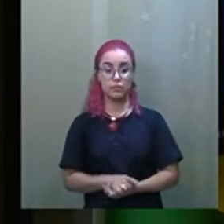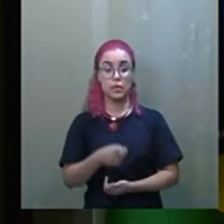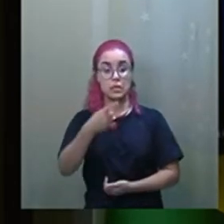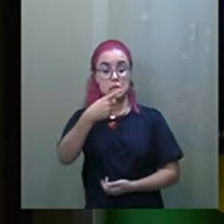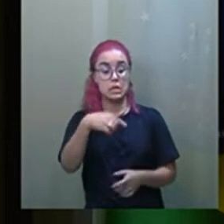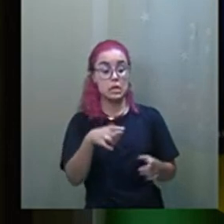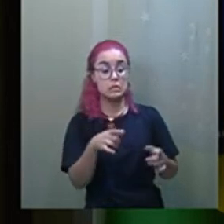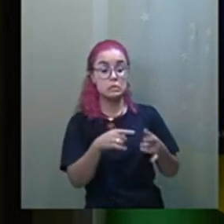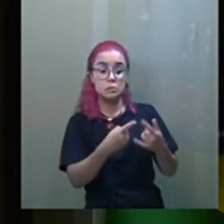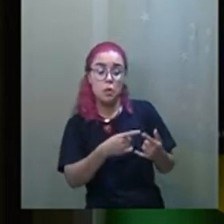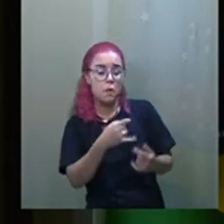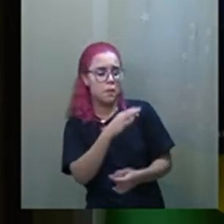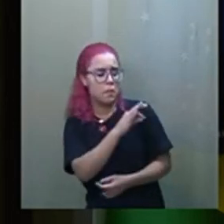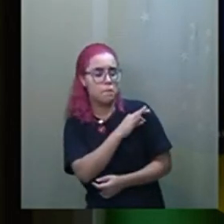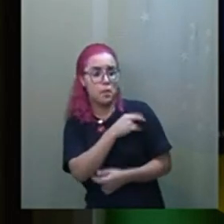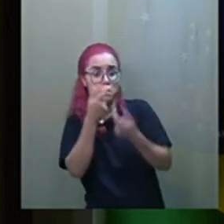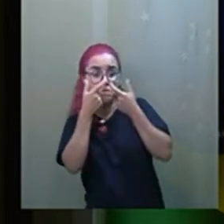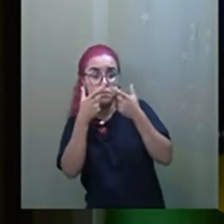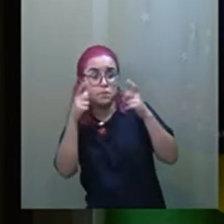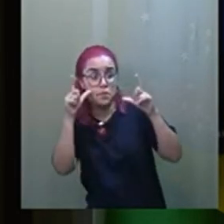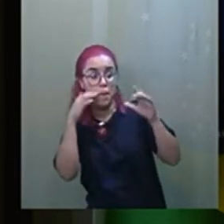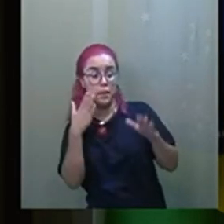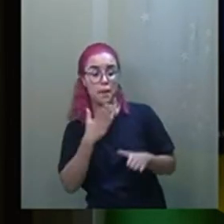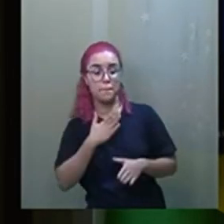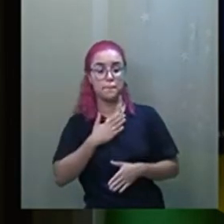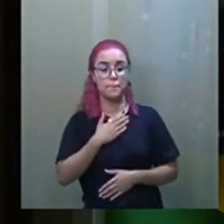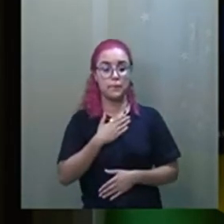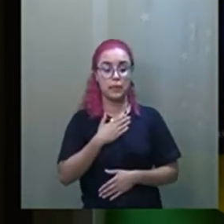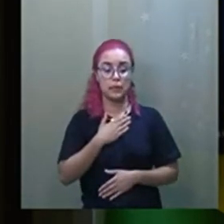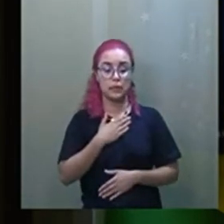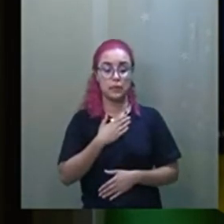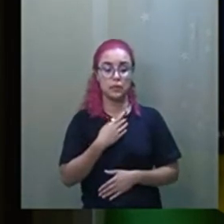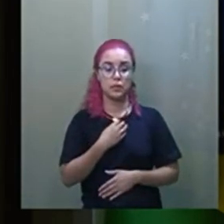já ficou muito claro ontem, para mim, pelo menos, para mim,